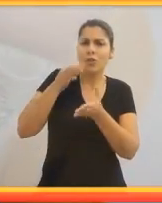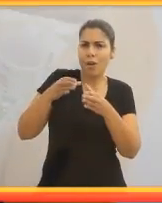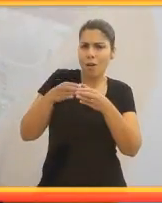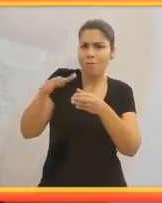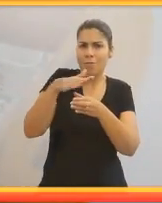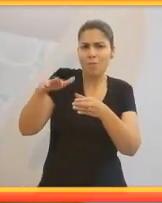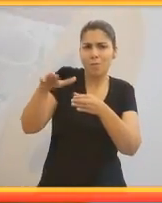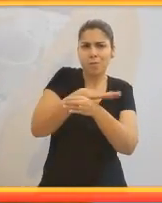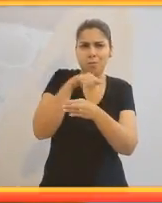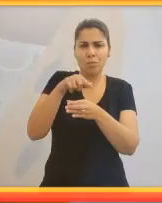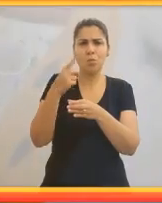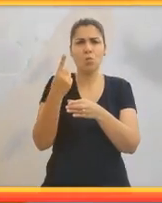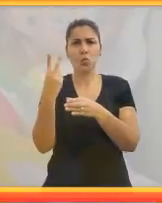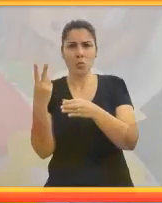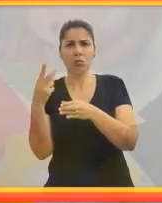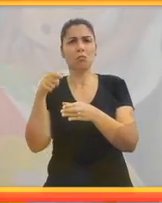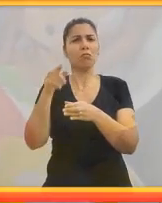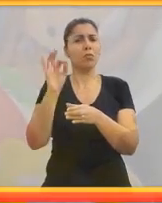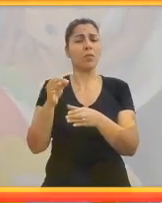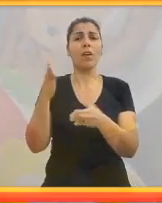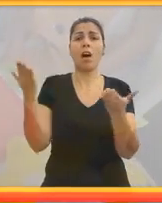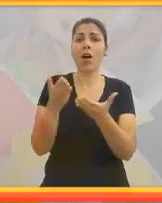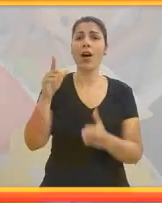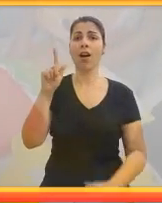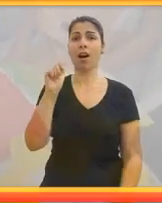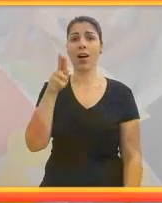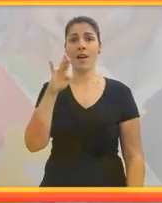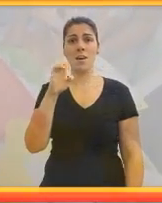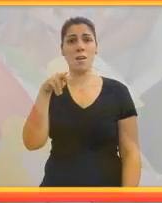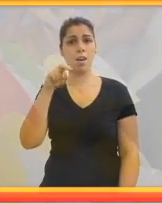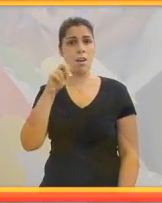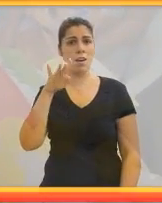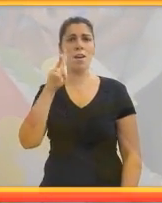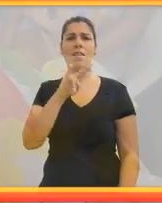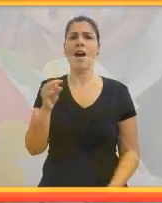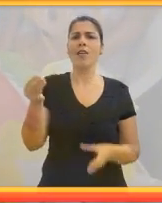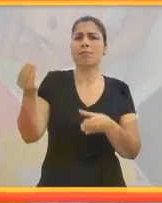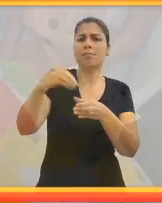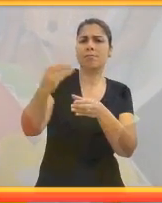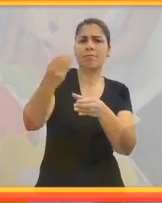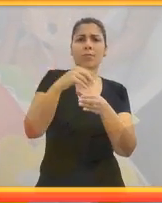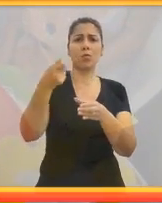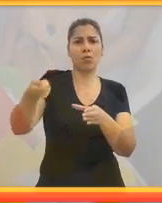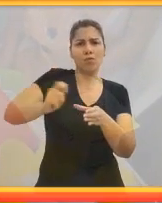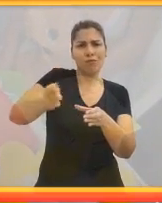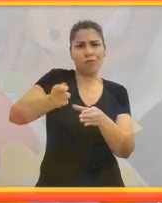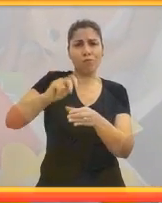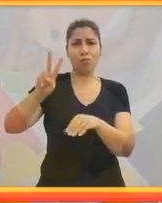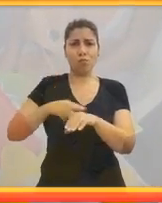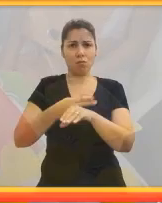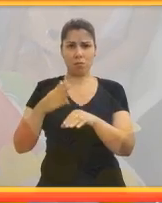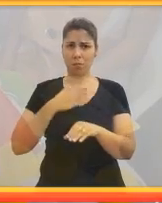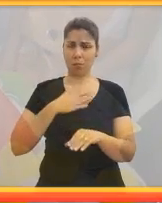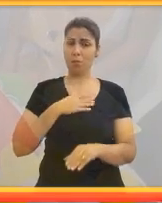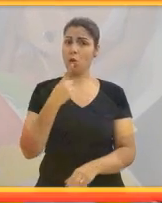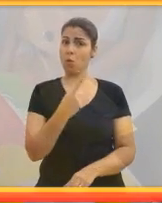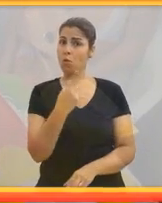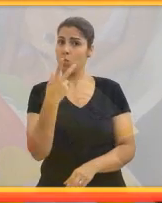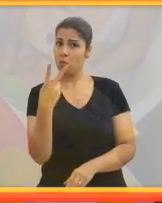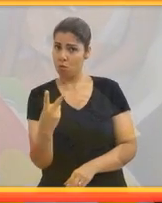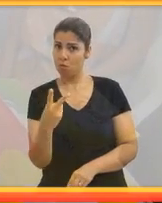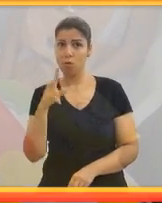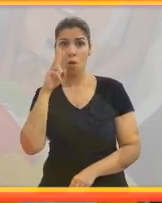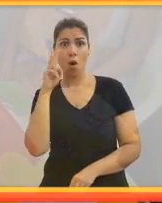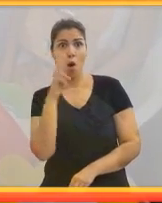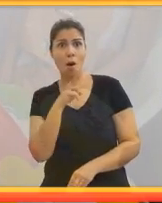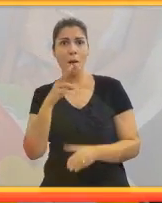Duas xícaras de farinha de trigo. Uma. João Vitor coloca duas xícaras de farinha na mistura. Duas.